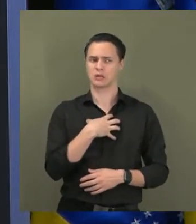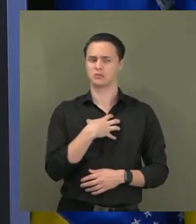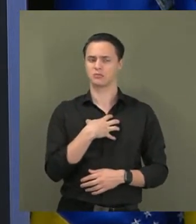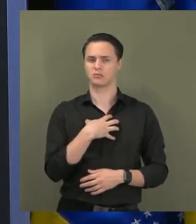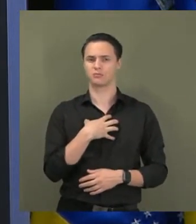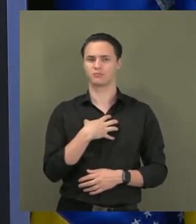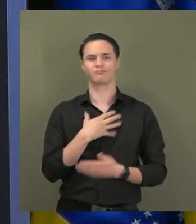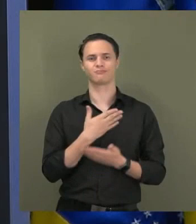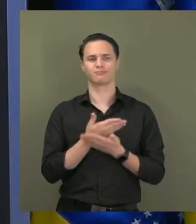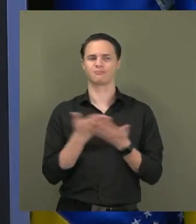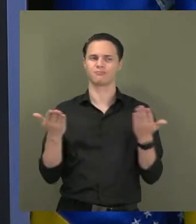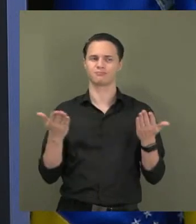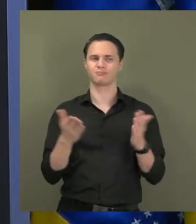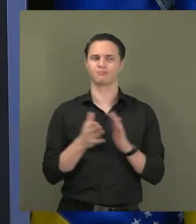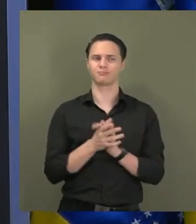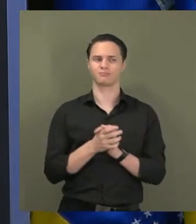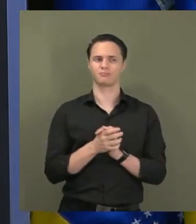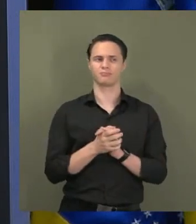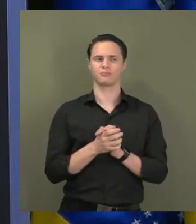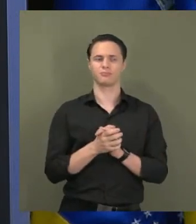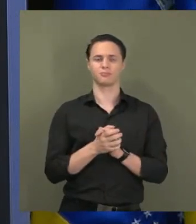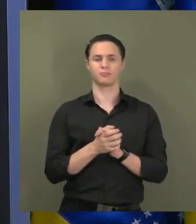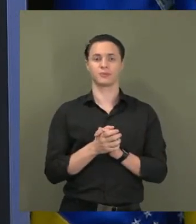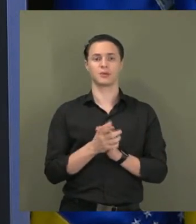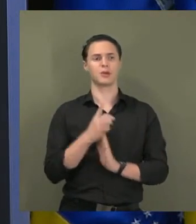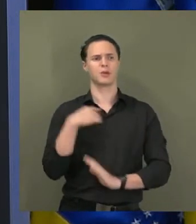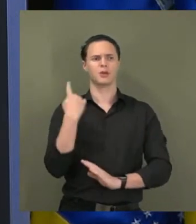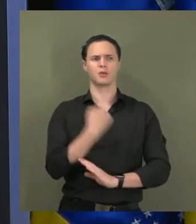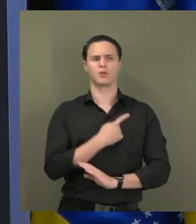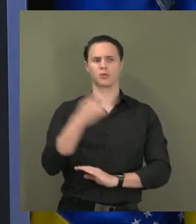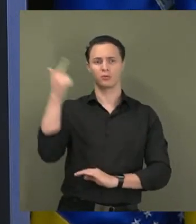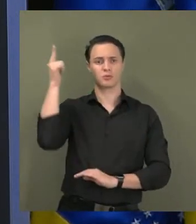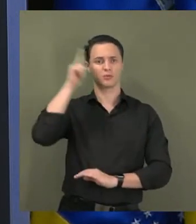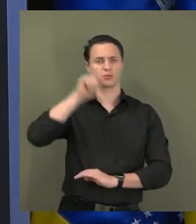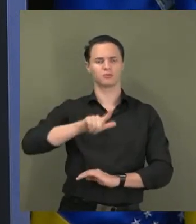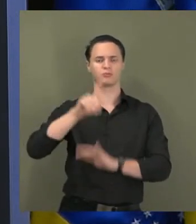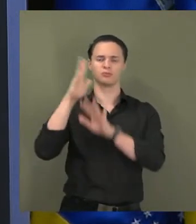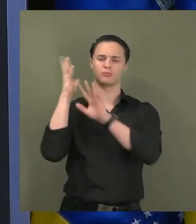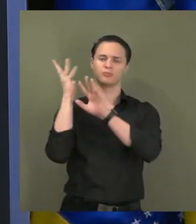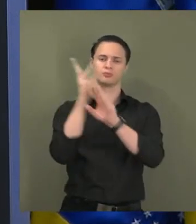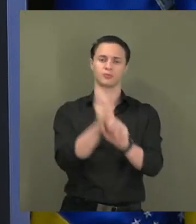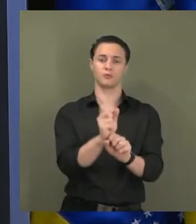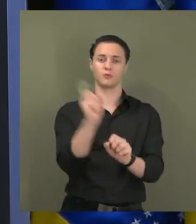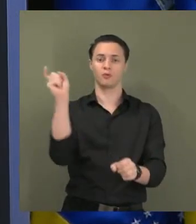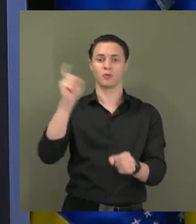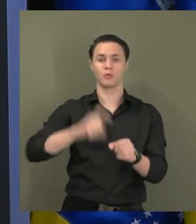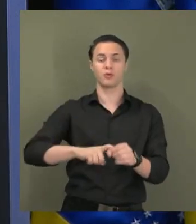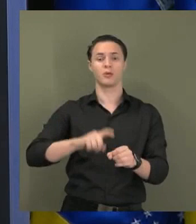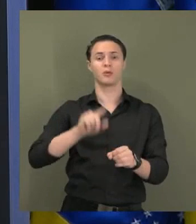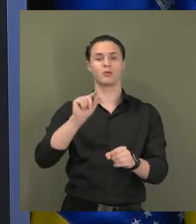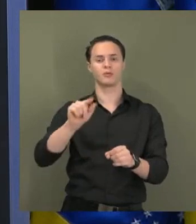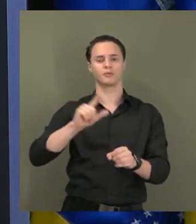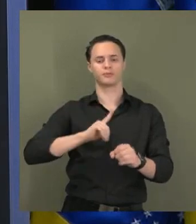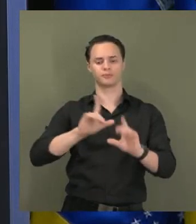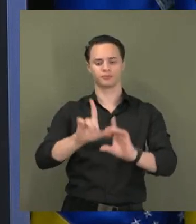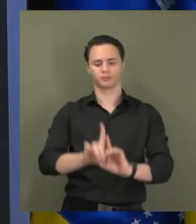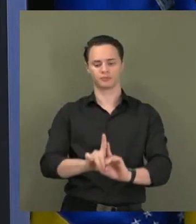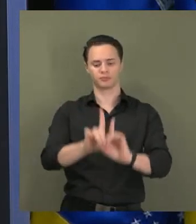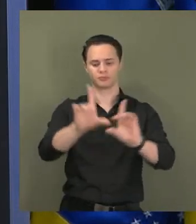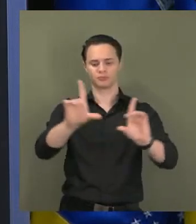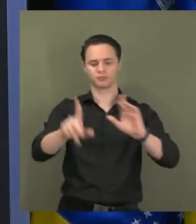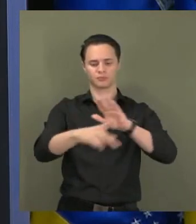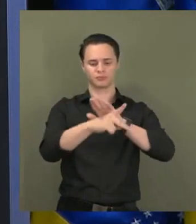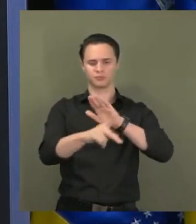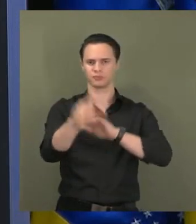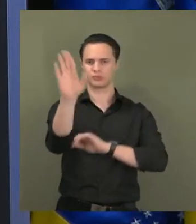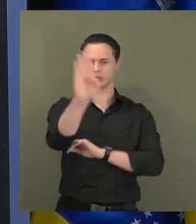minha irmã, meu irmão, a gente vai conseguir restaurar a democracia do Brasil, que